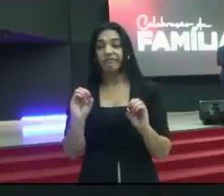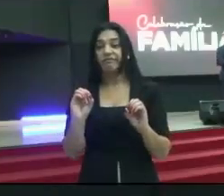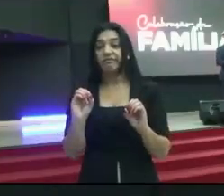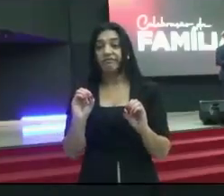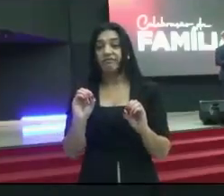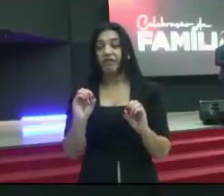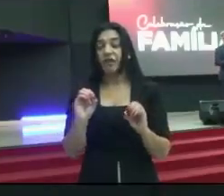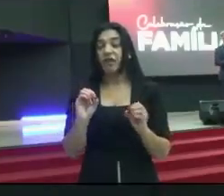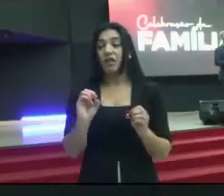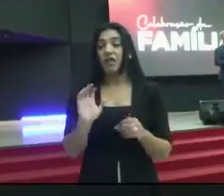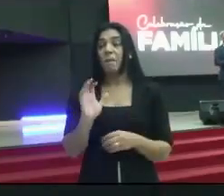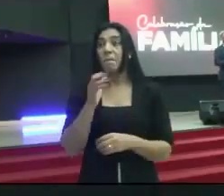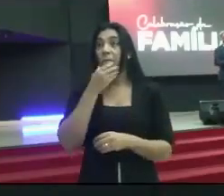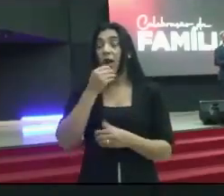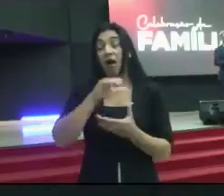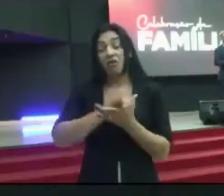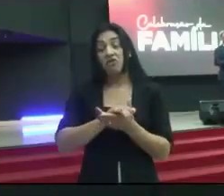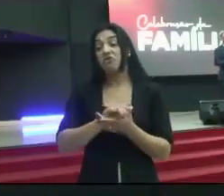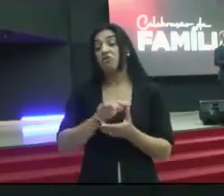esposa.